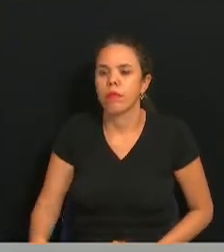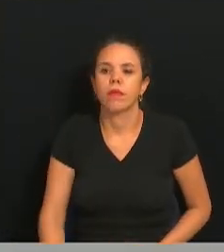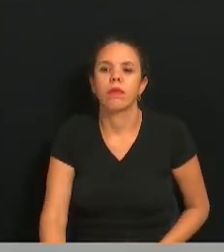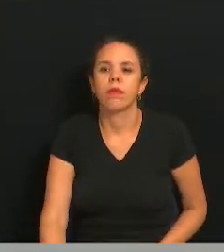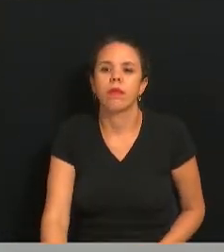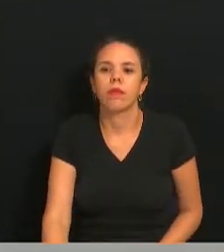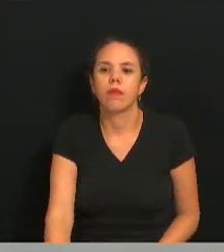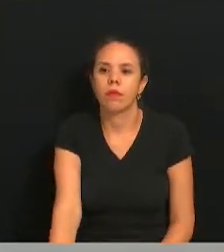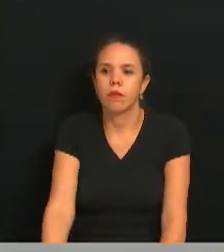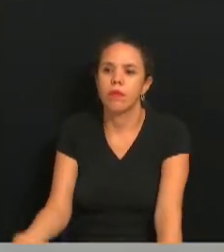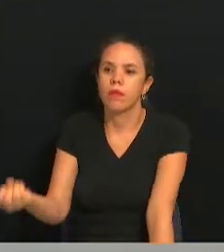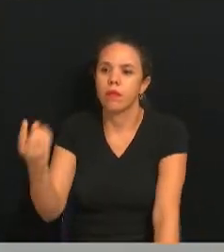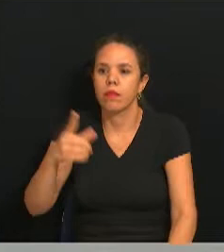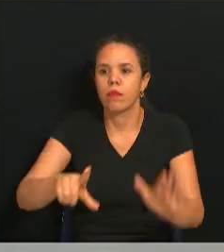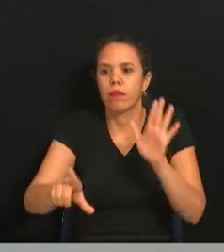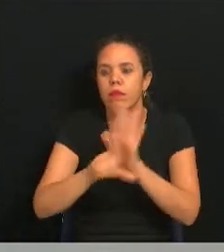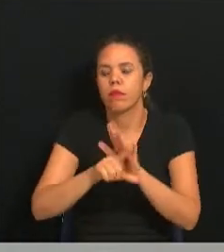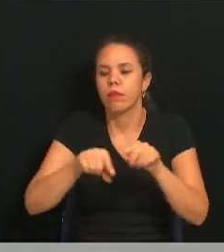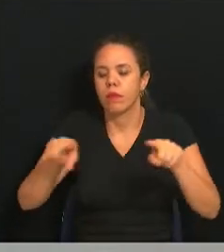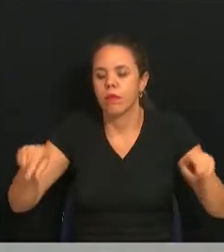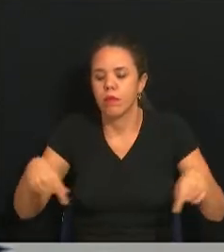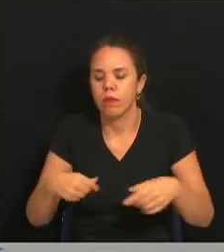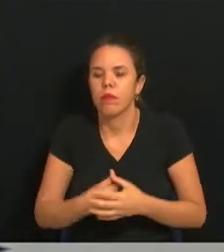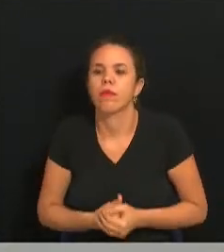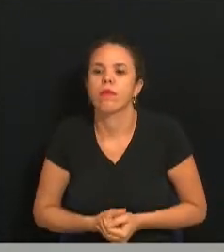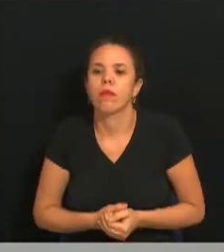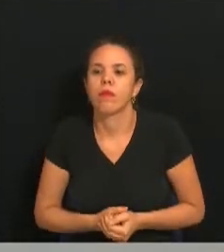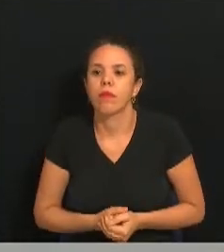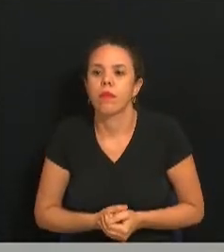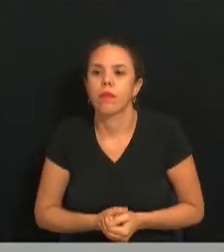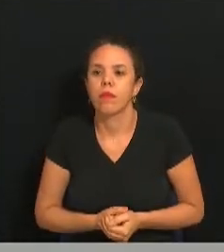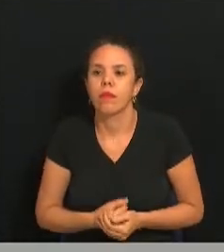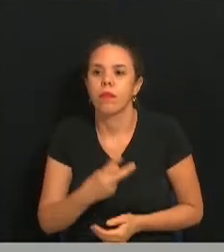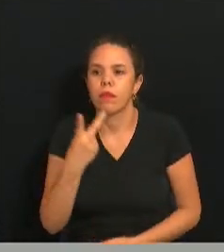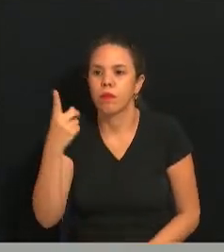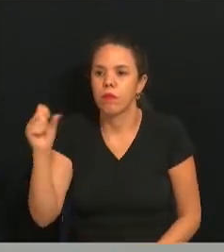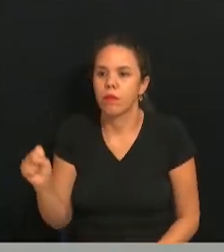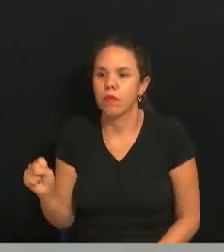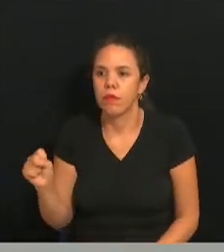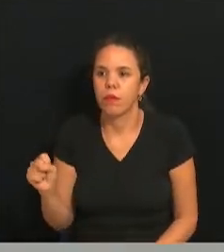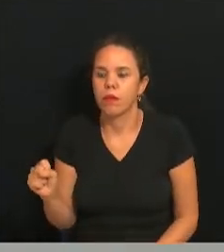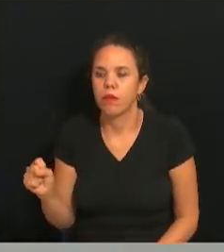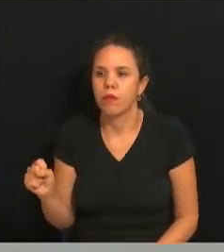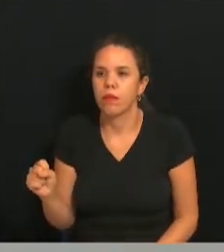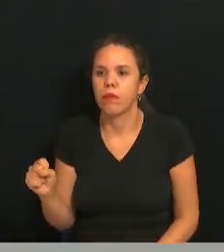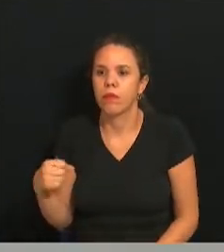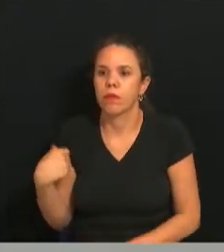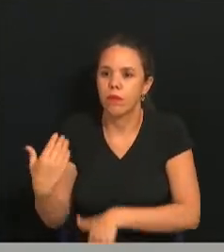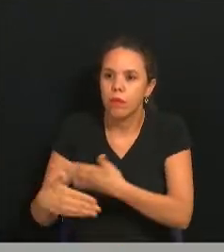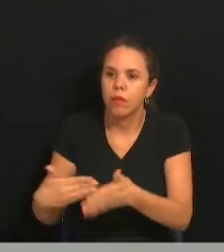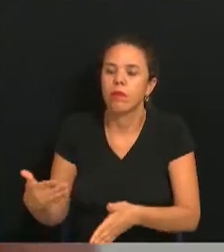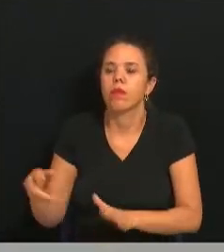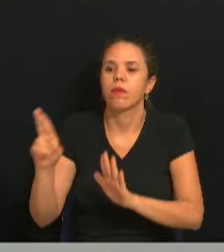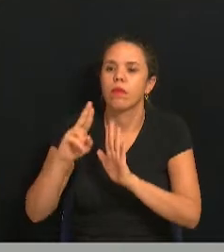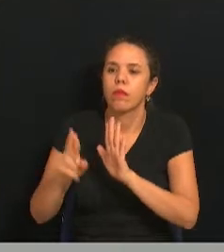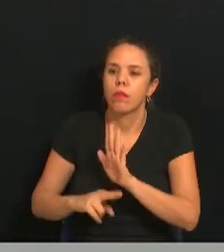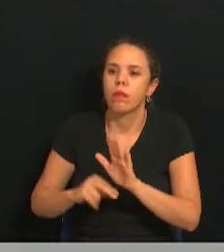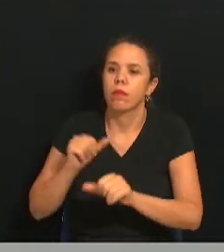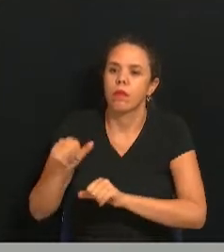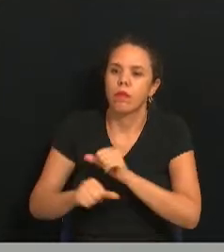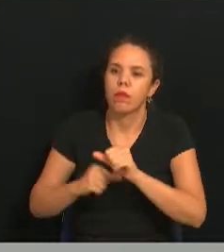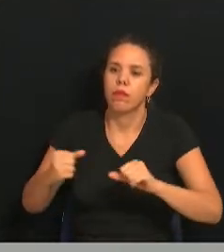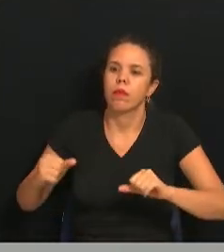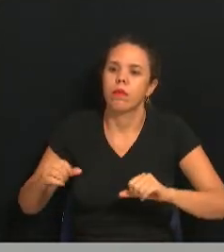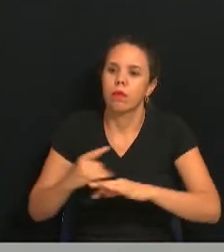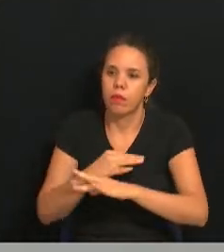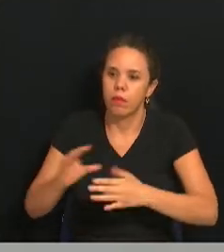nova lei de uso e ocupação do solo, de 2018, ela passou por nós, depois o plano diretor, promotor